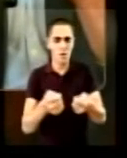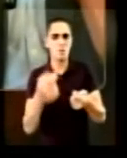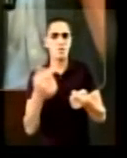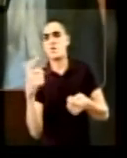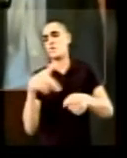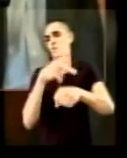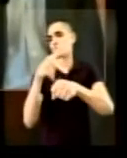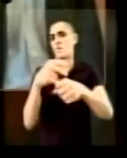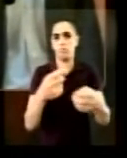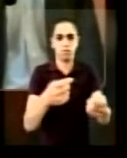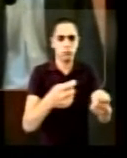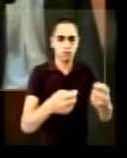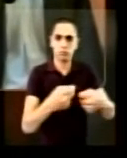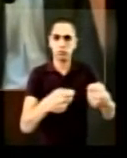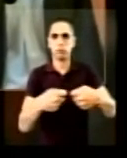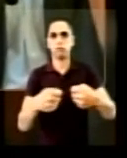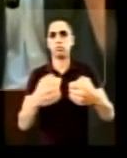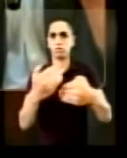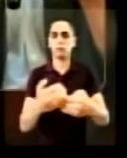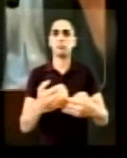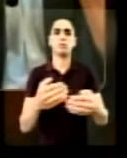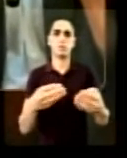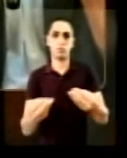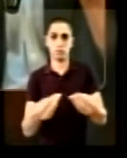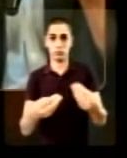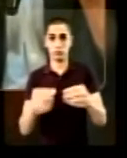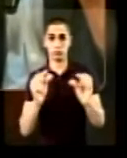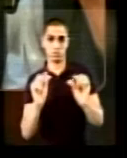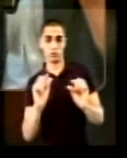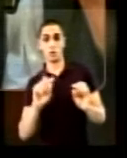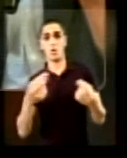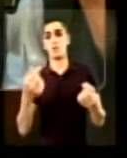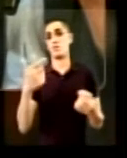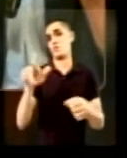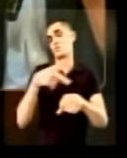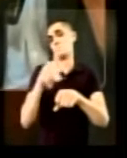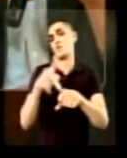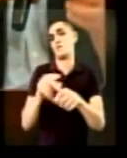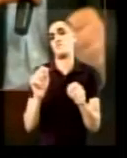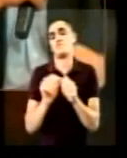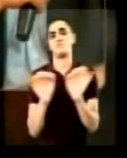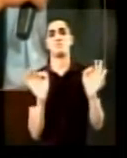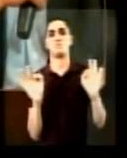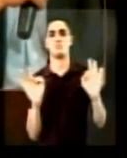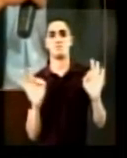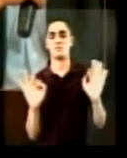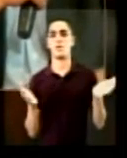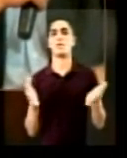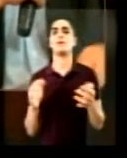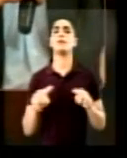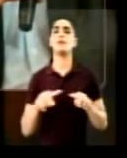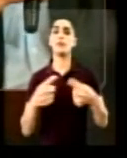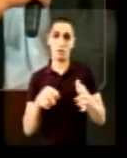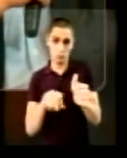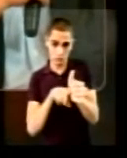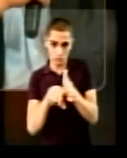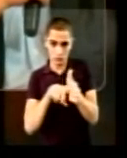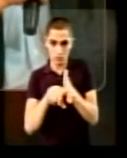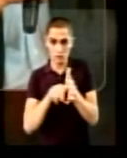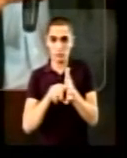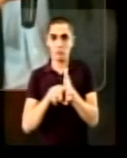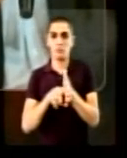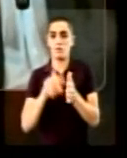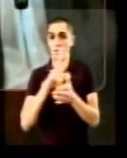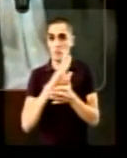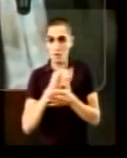flexibilizaram muito e alguns que não fizeram nada. Então, essa projeção,